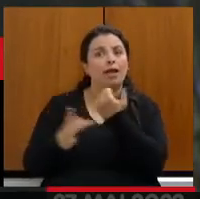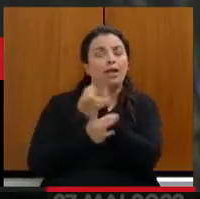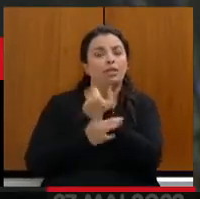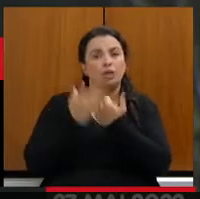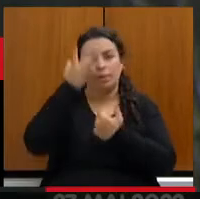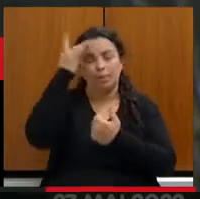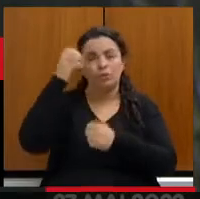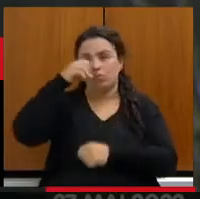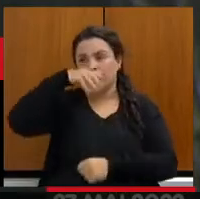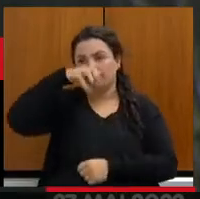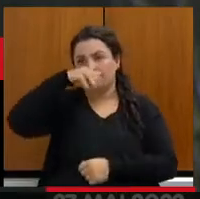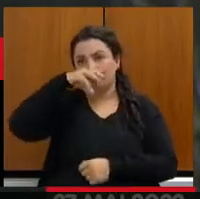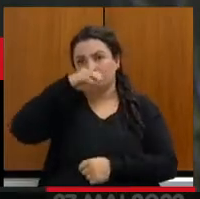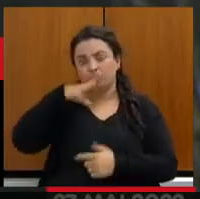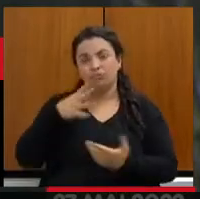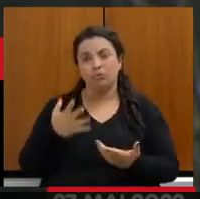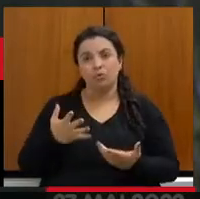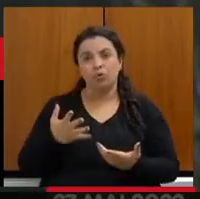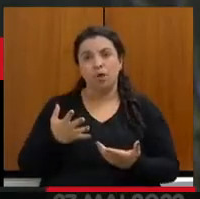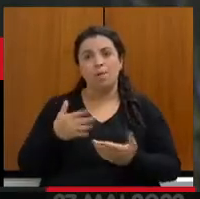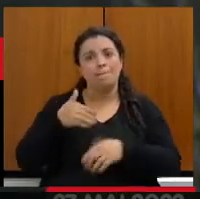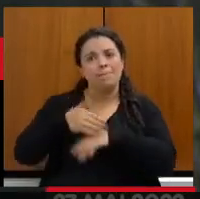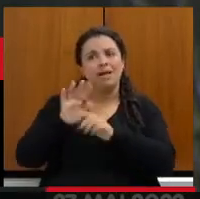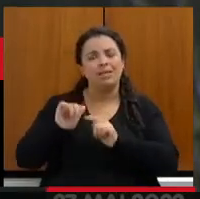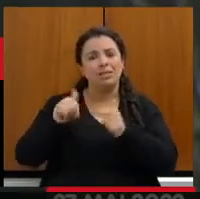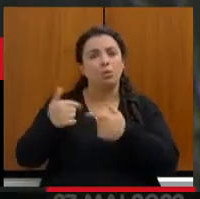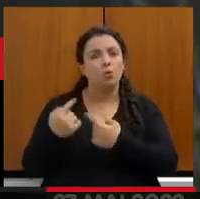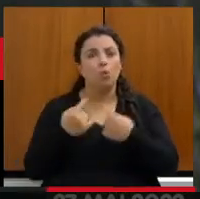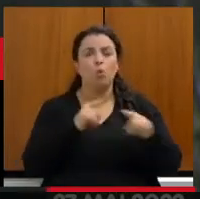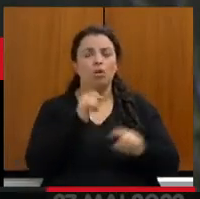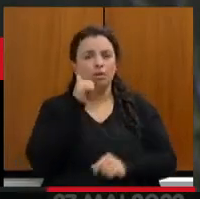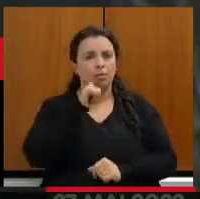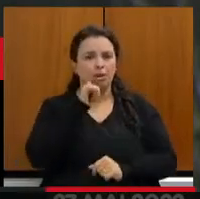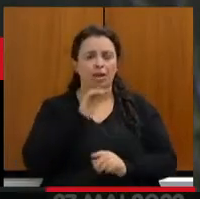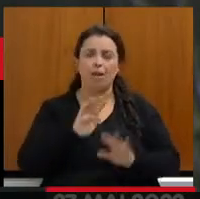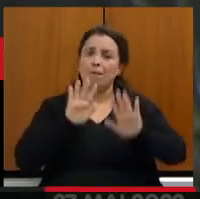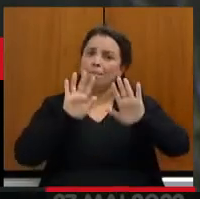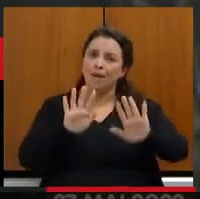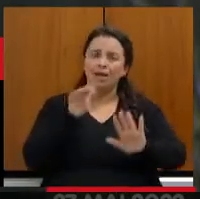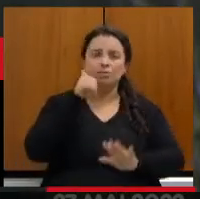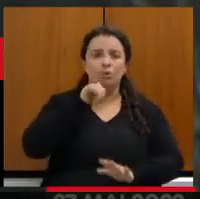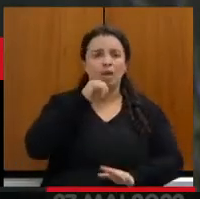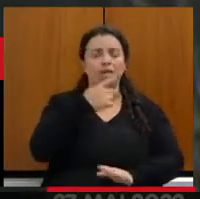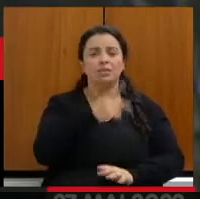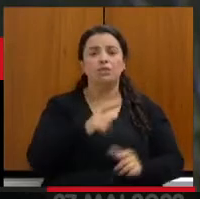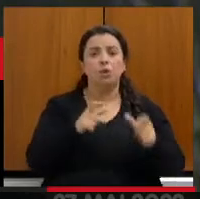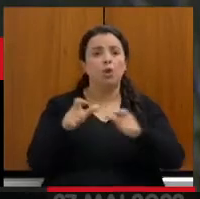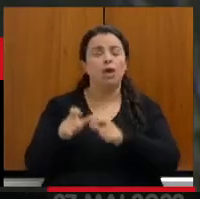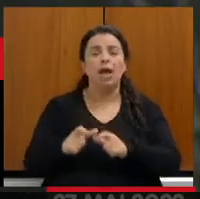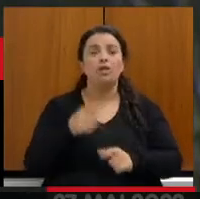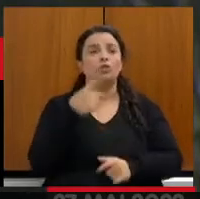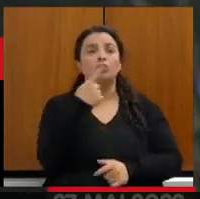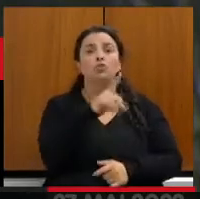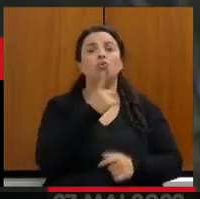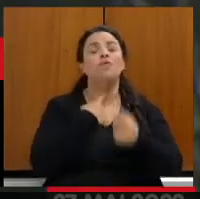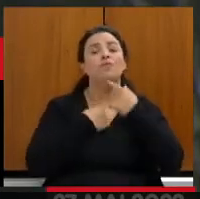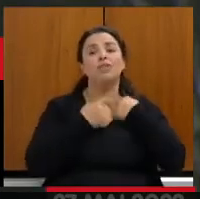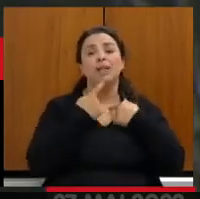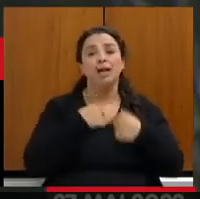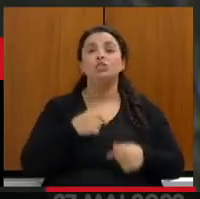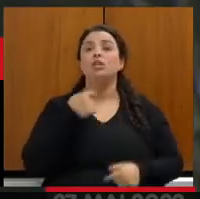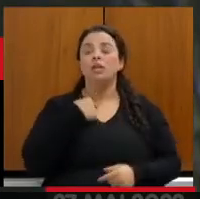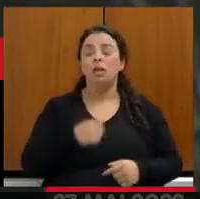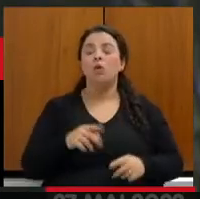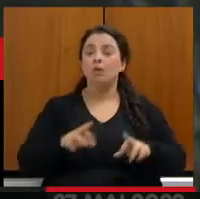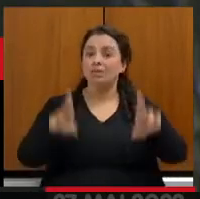mulheres lugar de mulher é onde ela quiser e eu espero que nós possamos definitivamente ocupar o